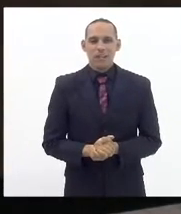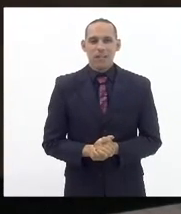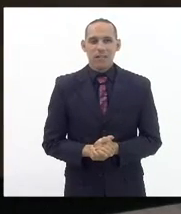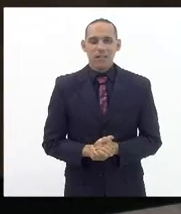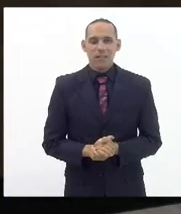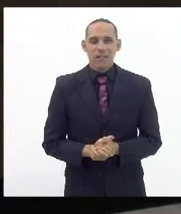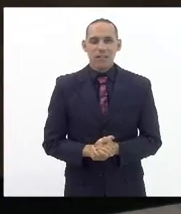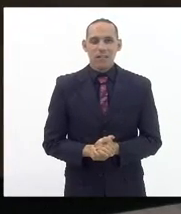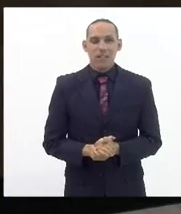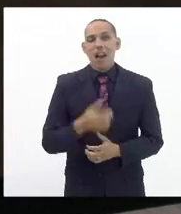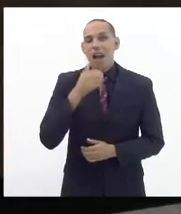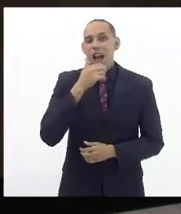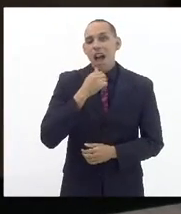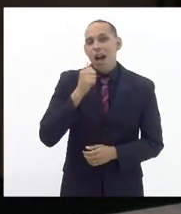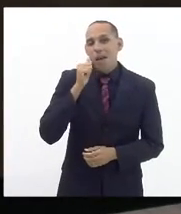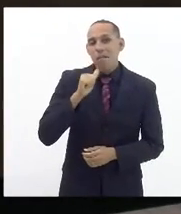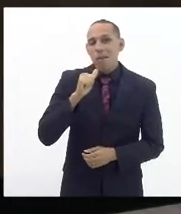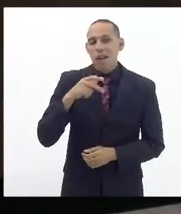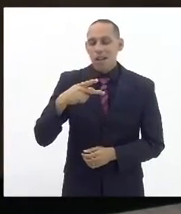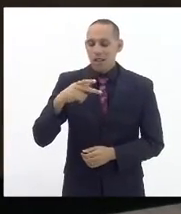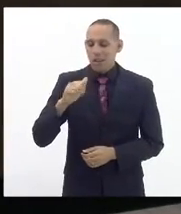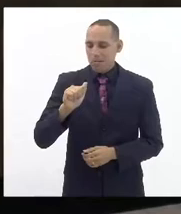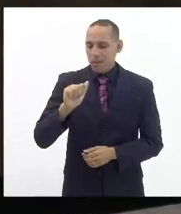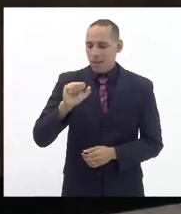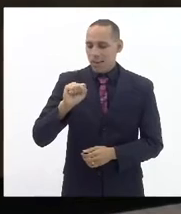os e as passistas